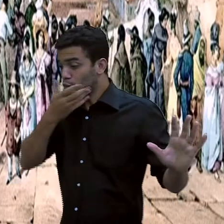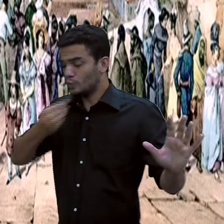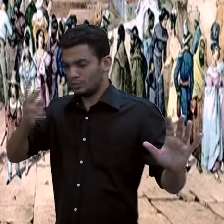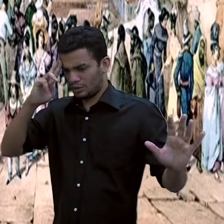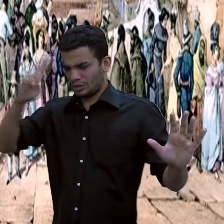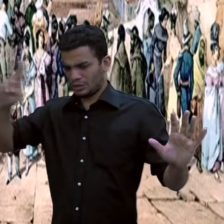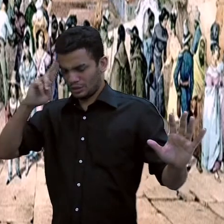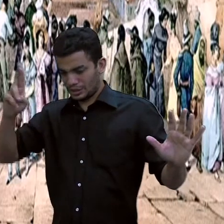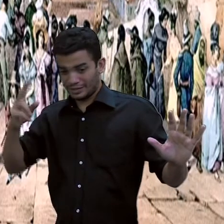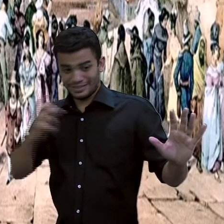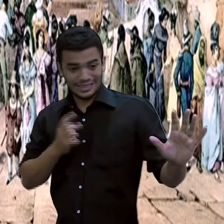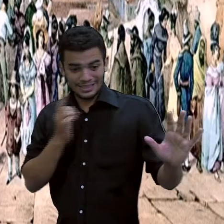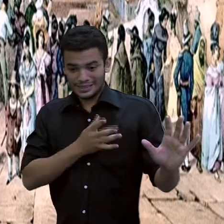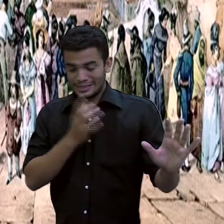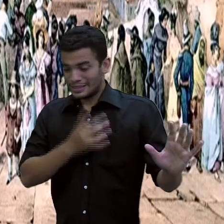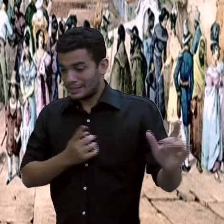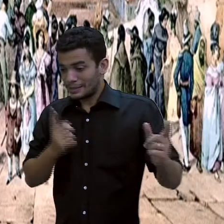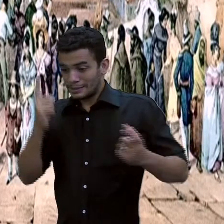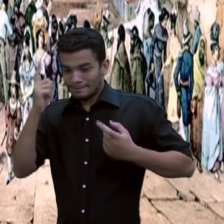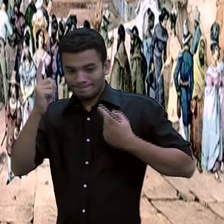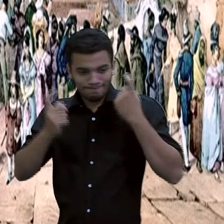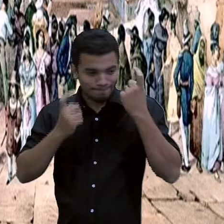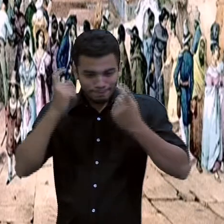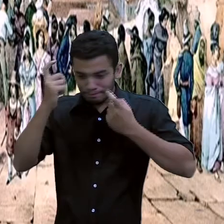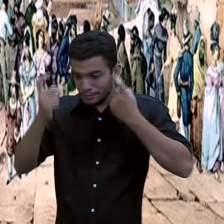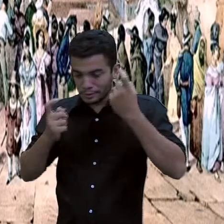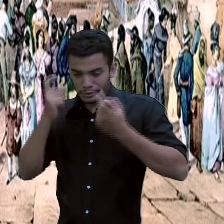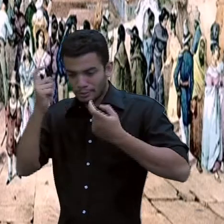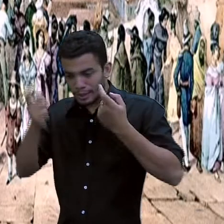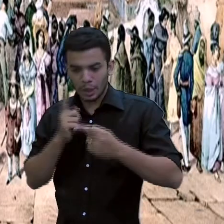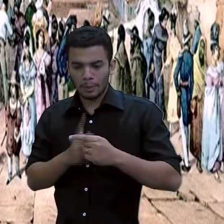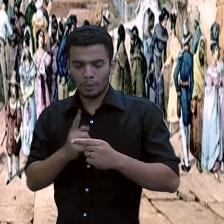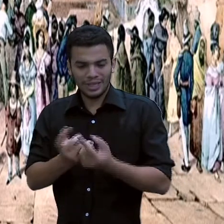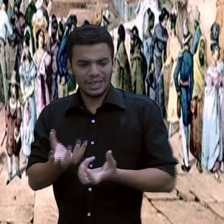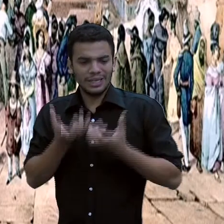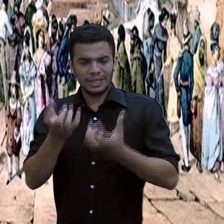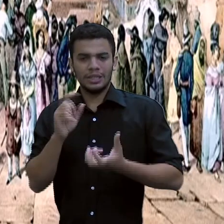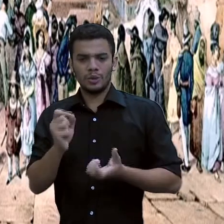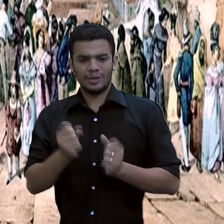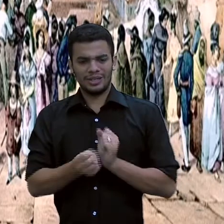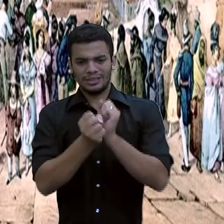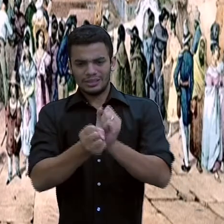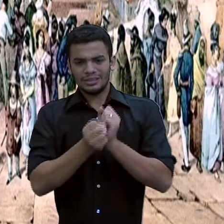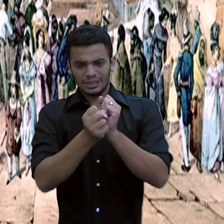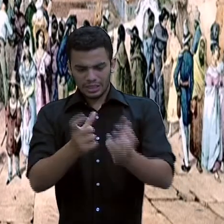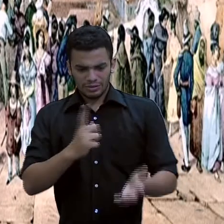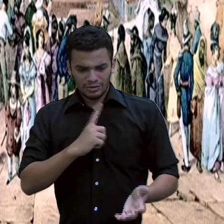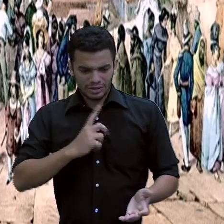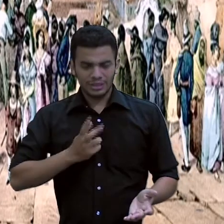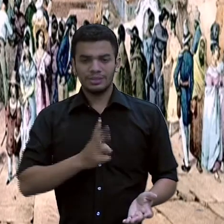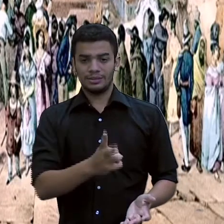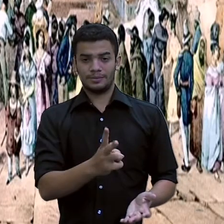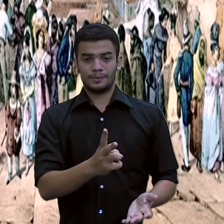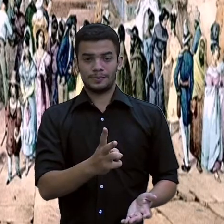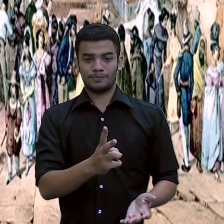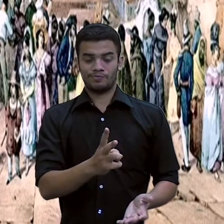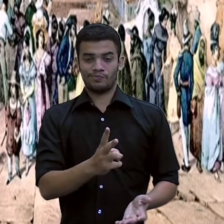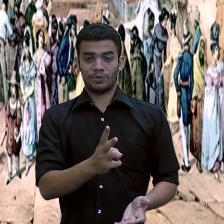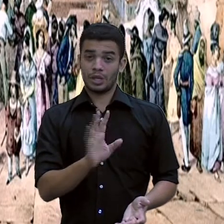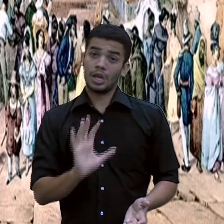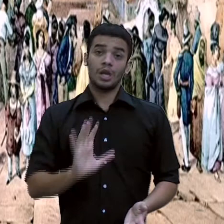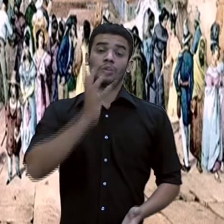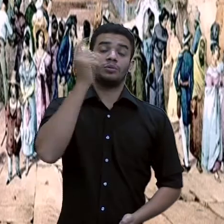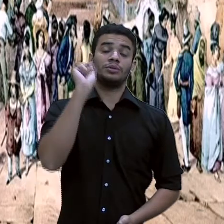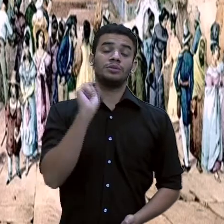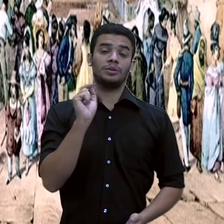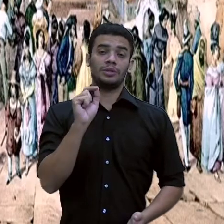Paralelamente às fugas e à formação de quilombos, também se tornaram práticas que rompiam